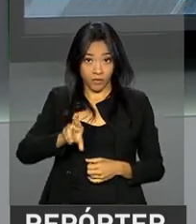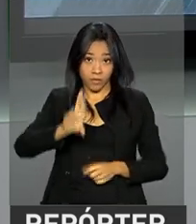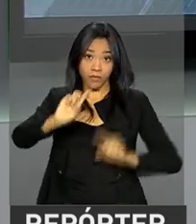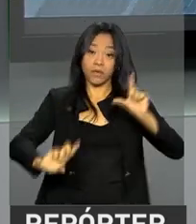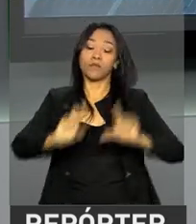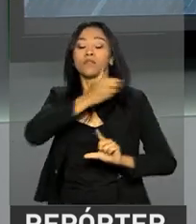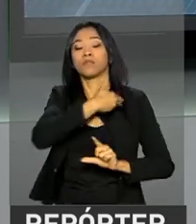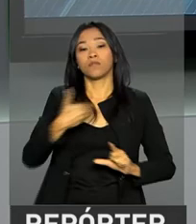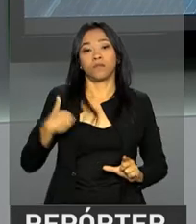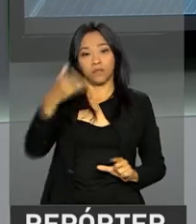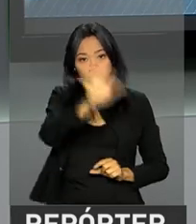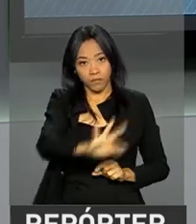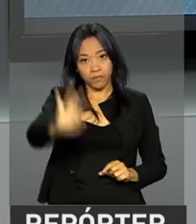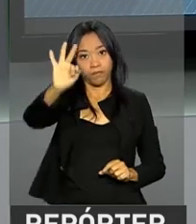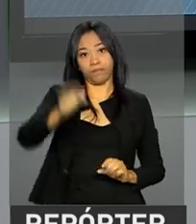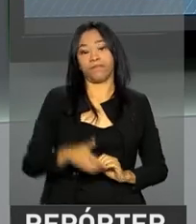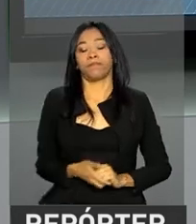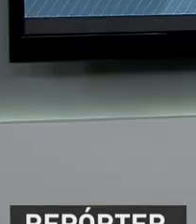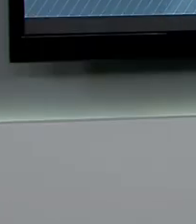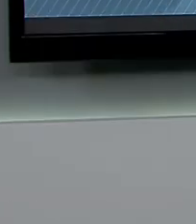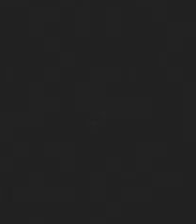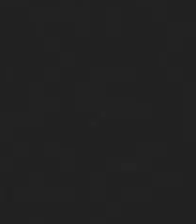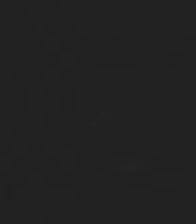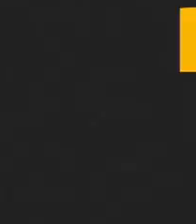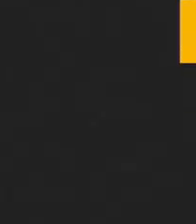nbr a tv do governo federal